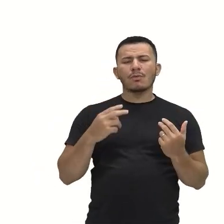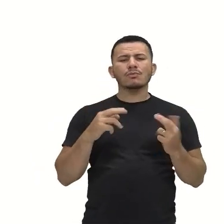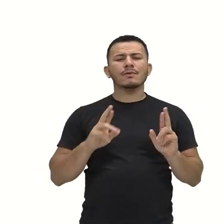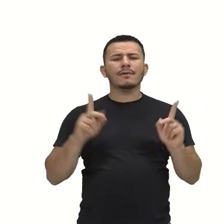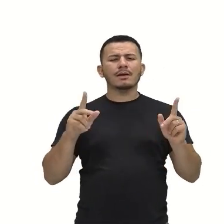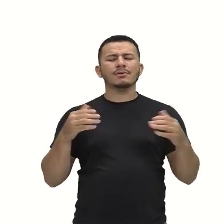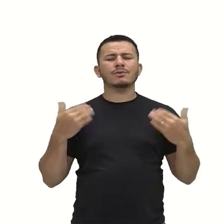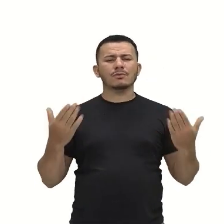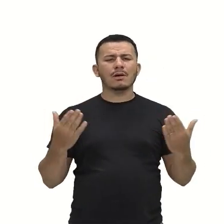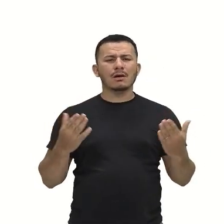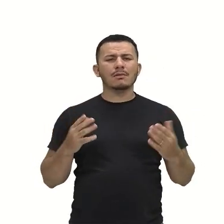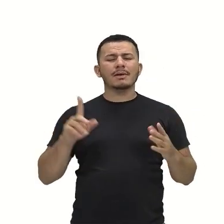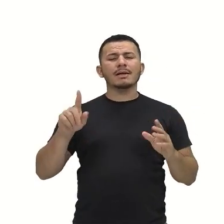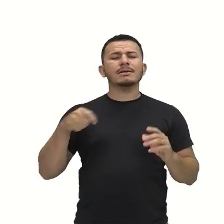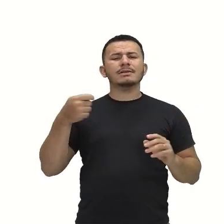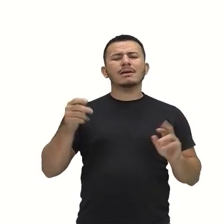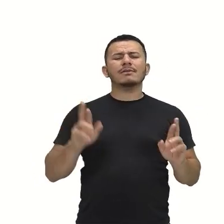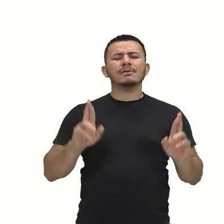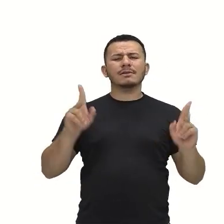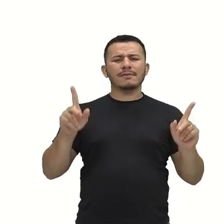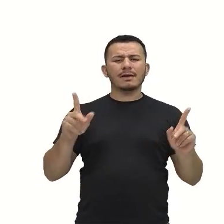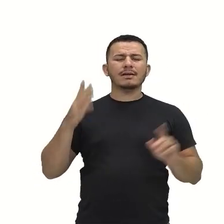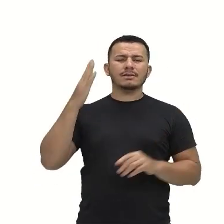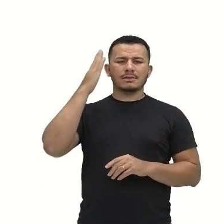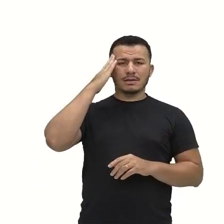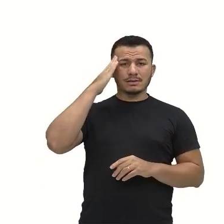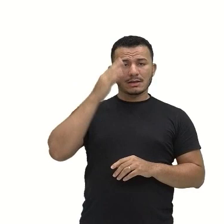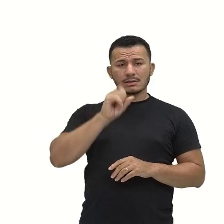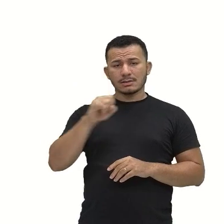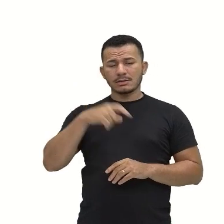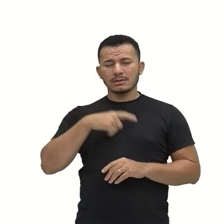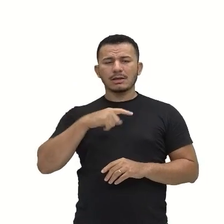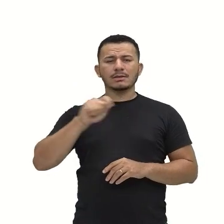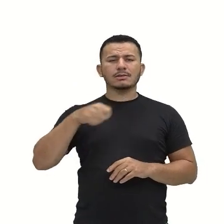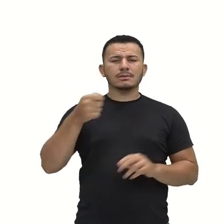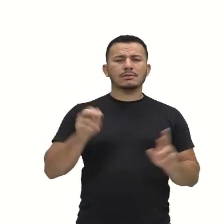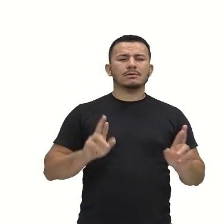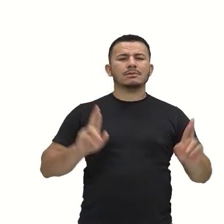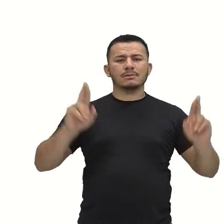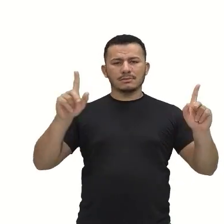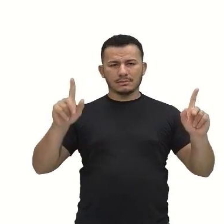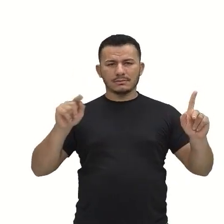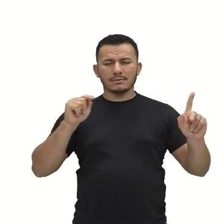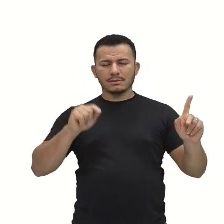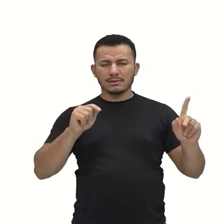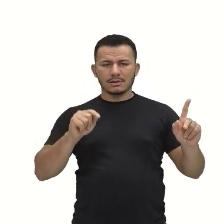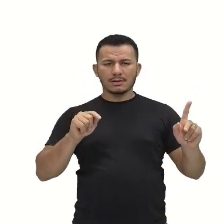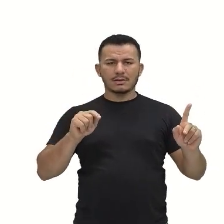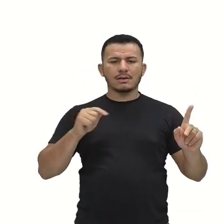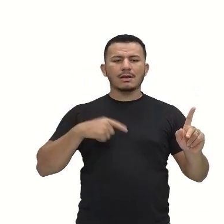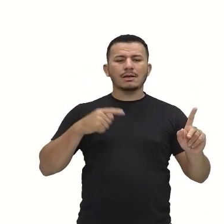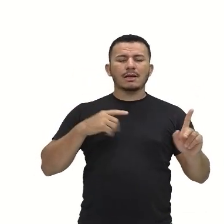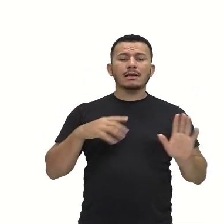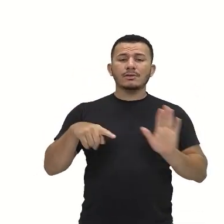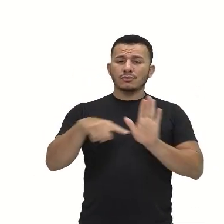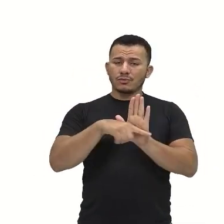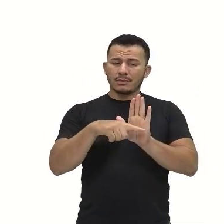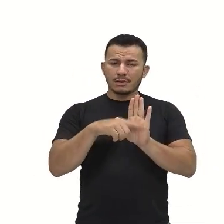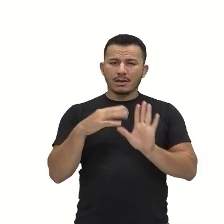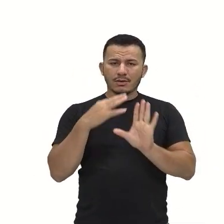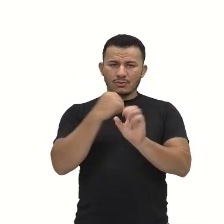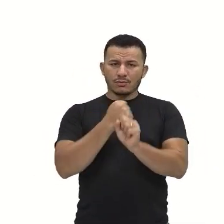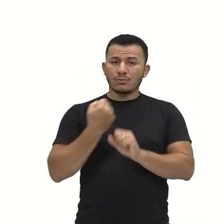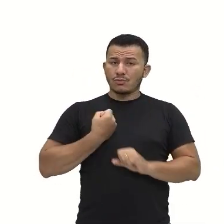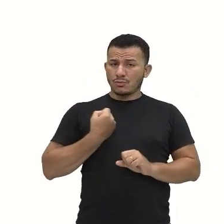professor, esses sinais são diferentes. Já sabe que quando os sinais são diferentes, nós temos que subtrair